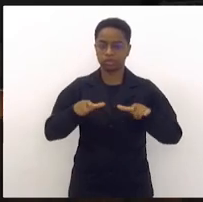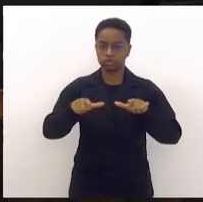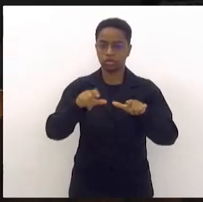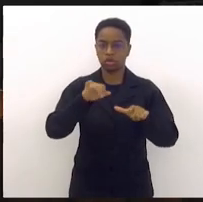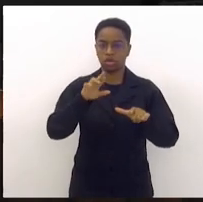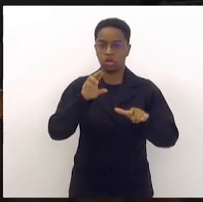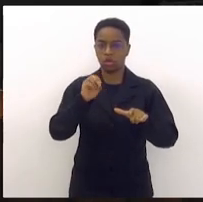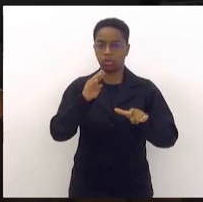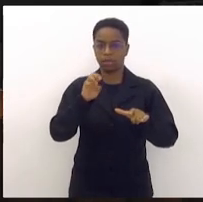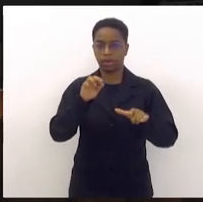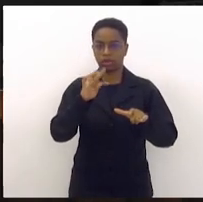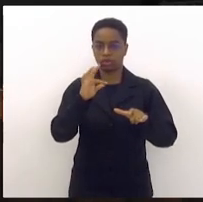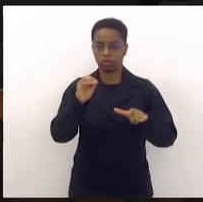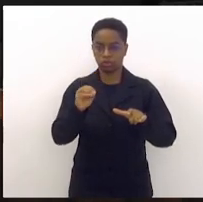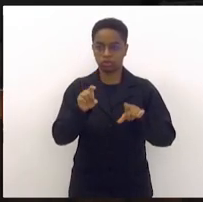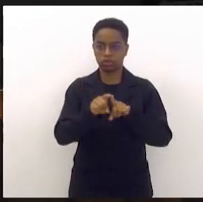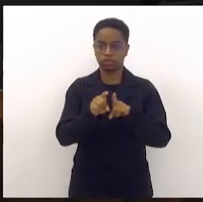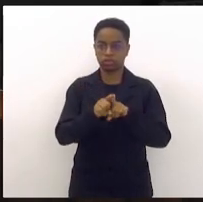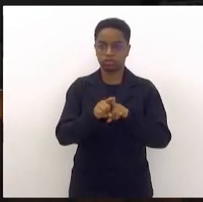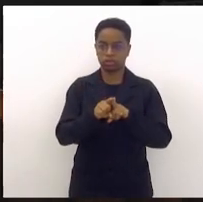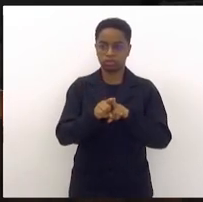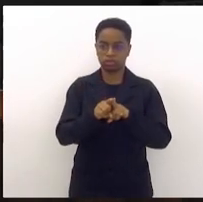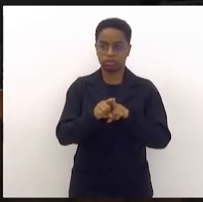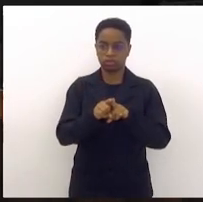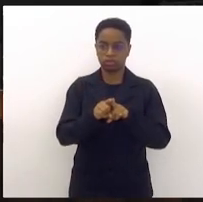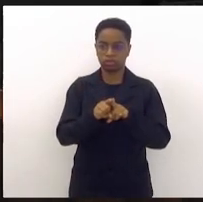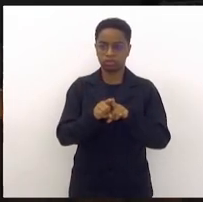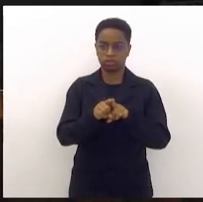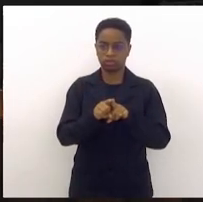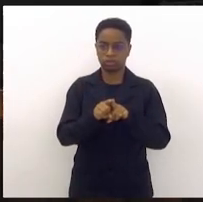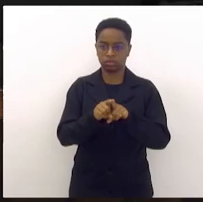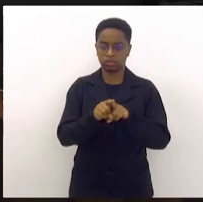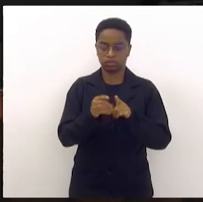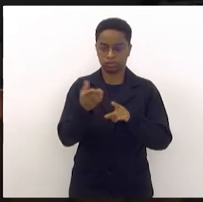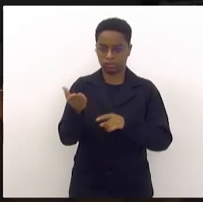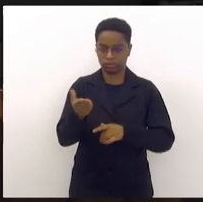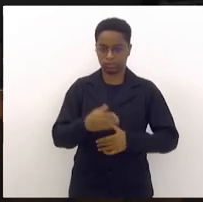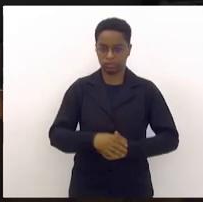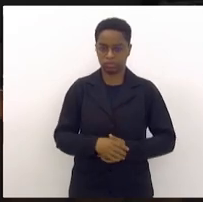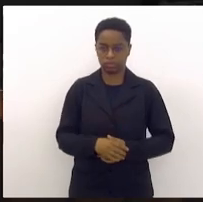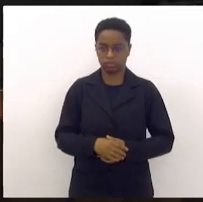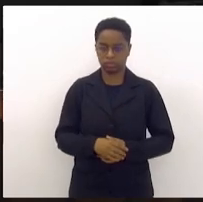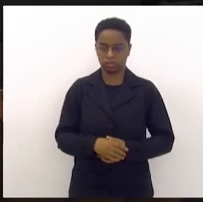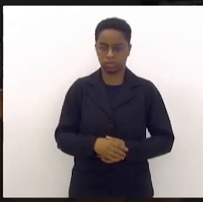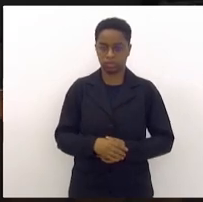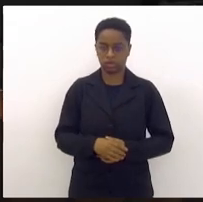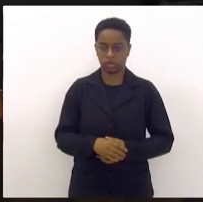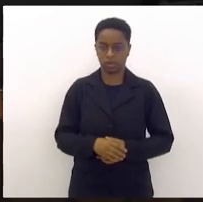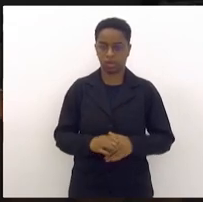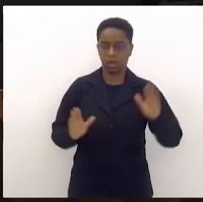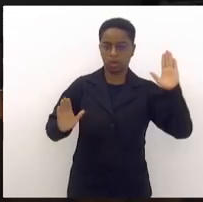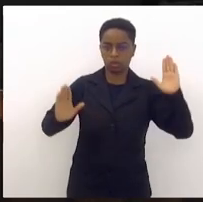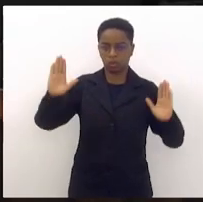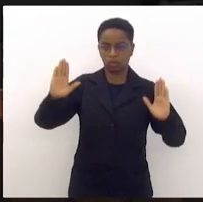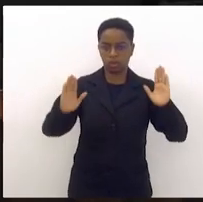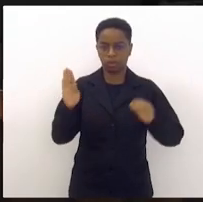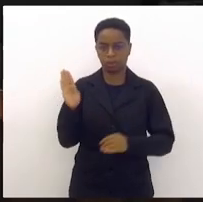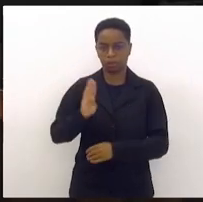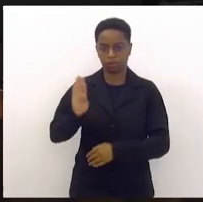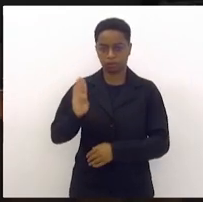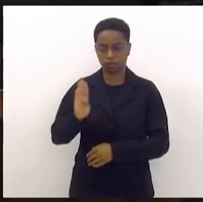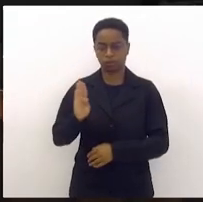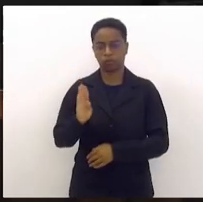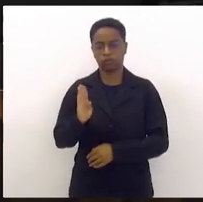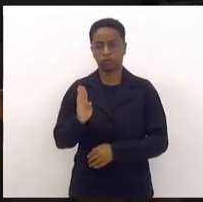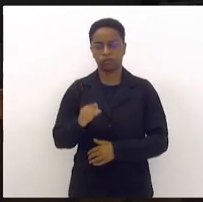Roberto Júnior Fernandes Torres Gatito Fernandes, goleiro do Botafogo de futebol